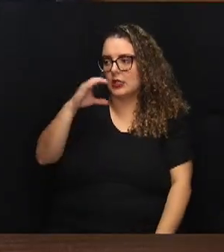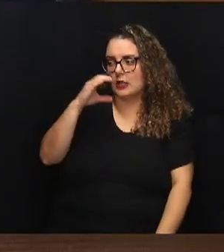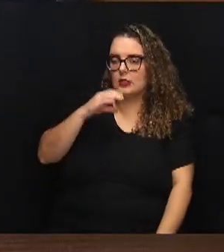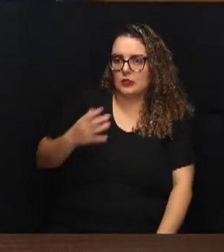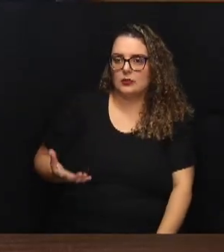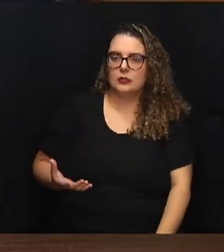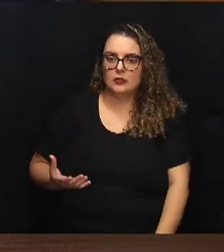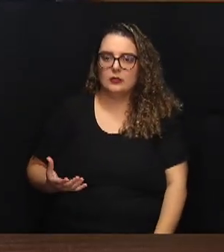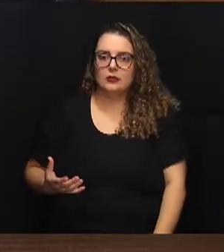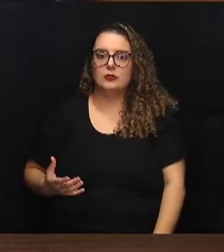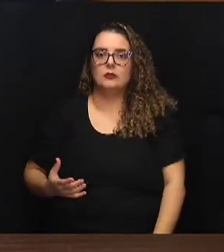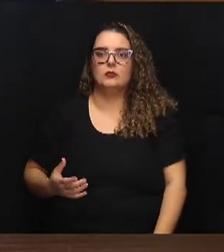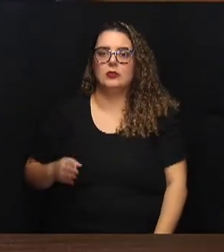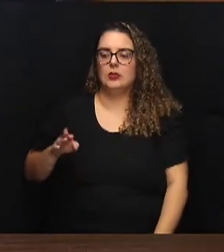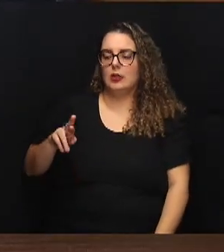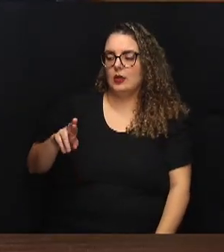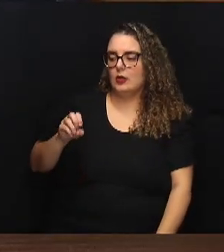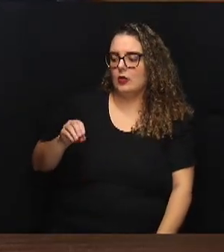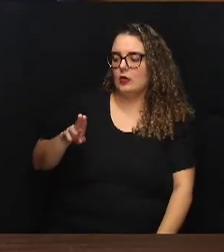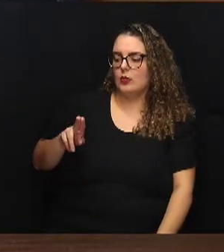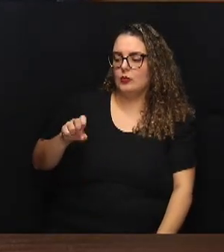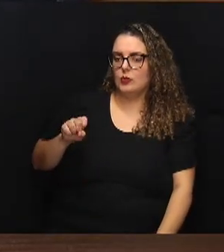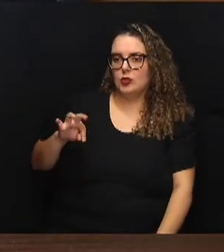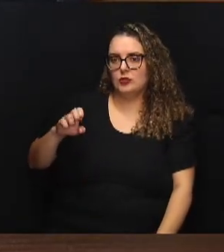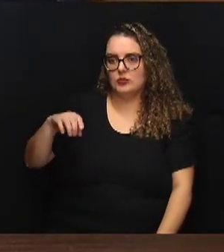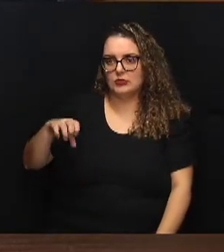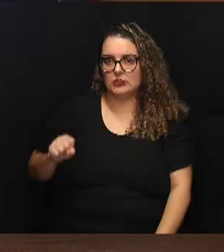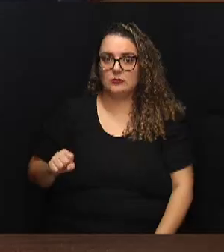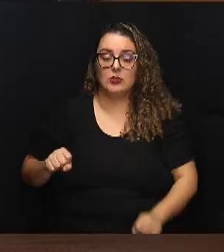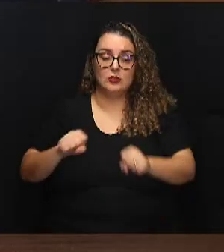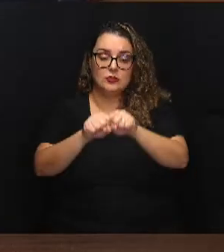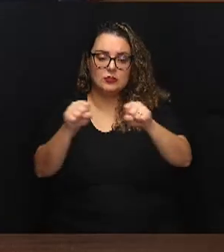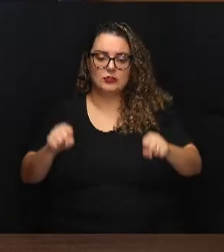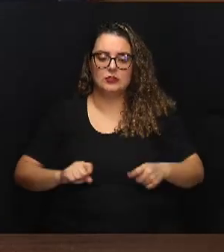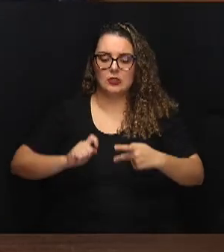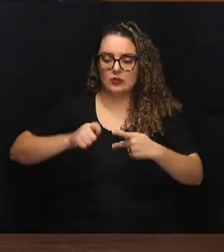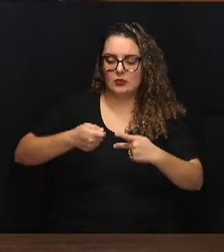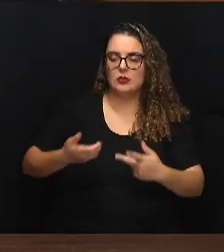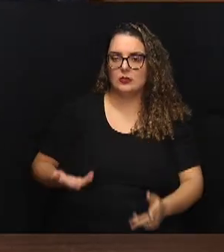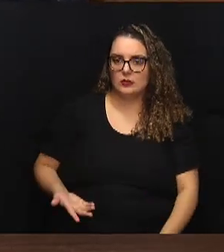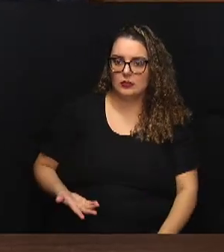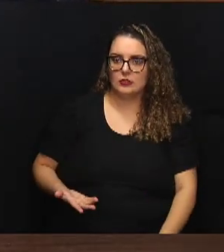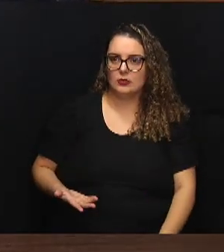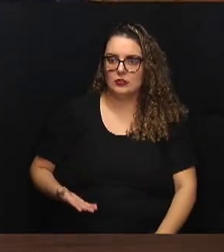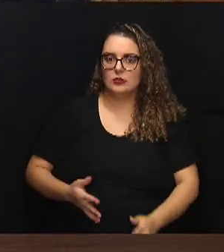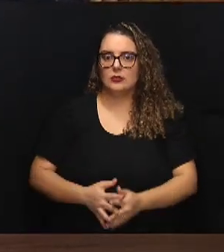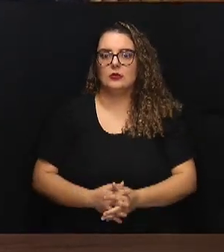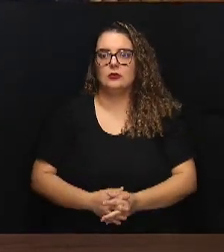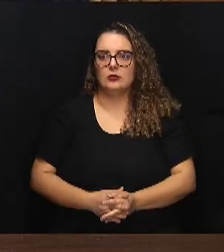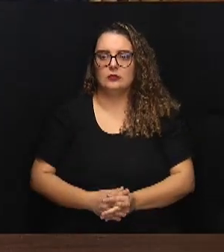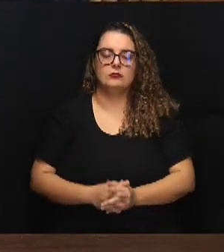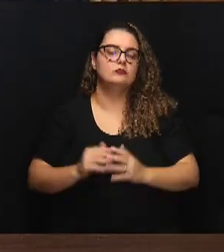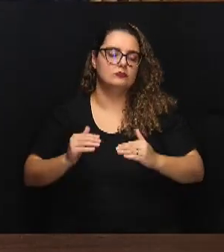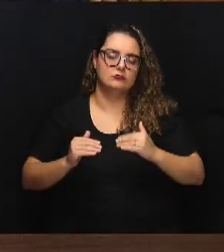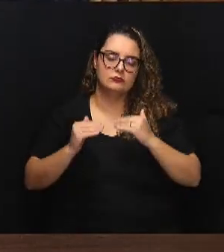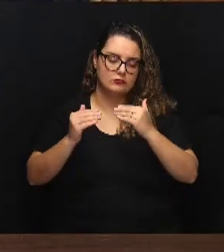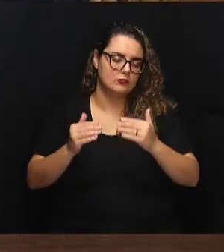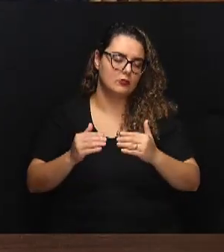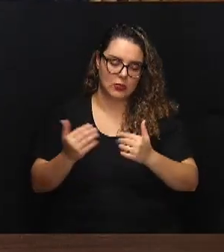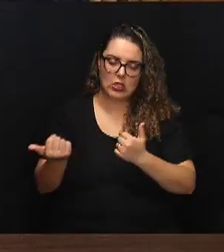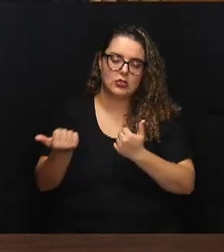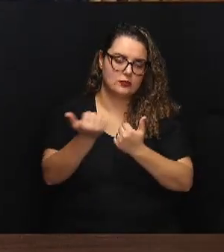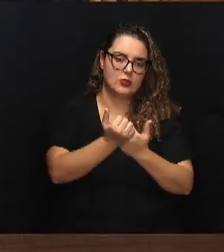pela robustez do sistema Pix, ele vai sobrepor o débito